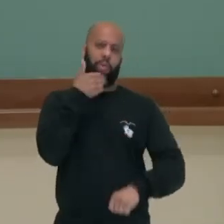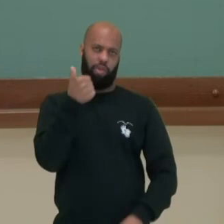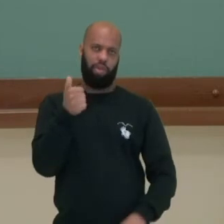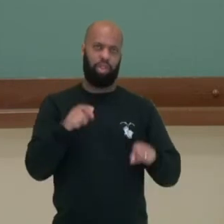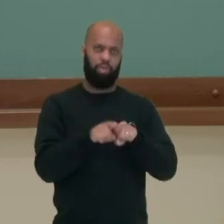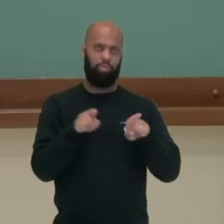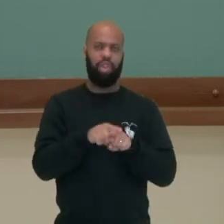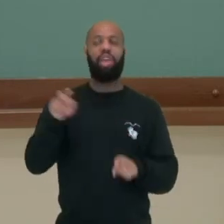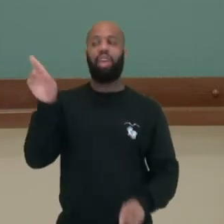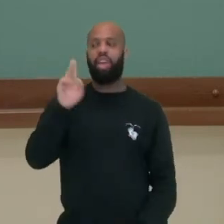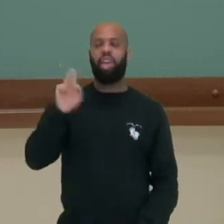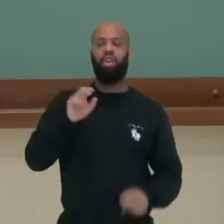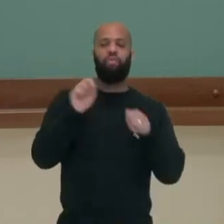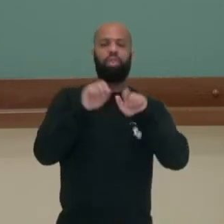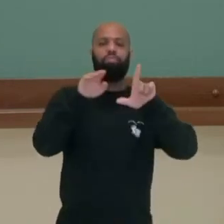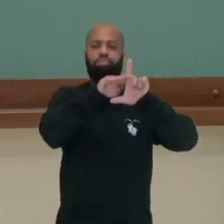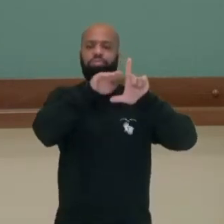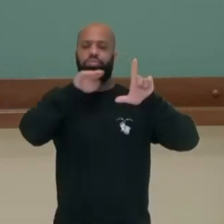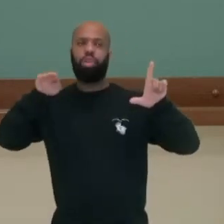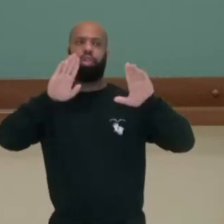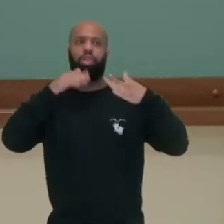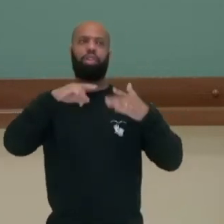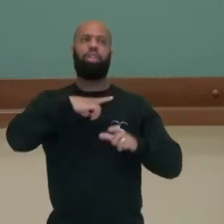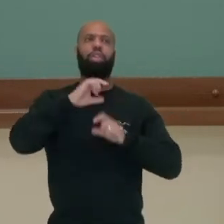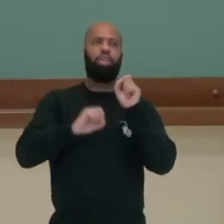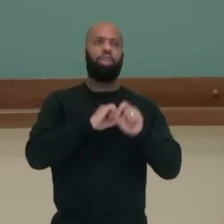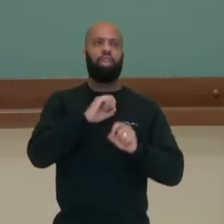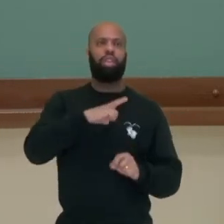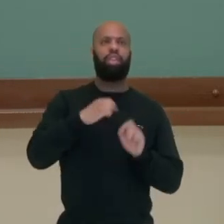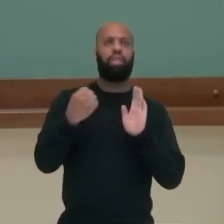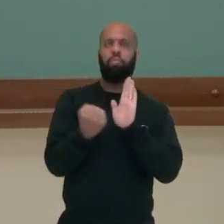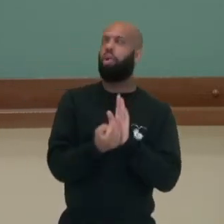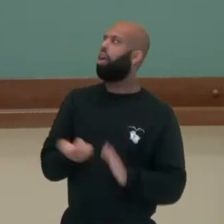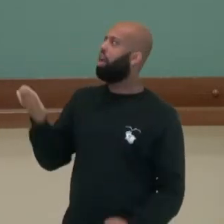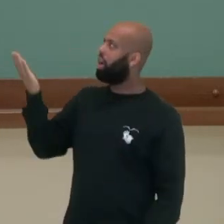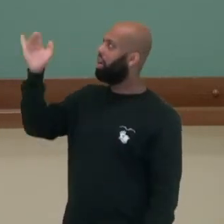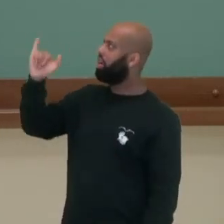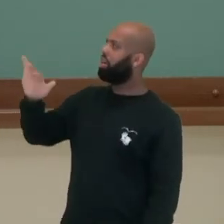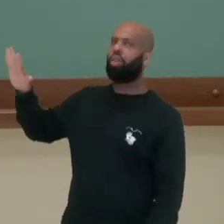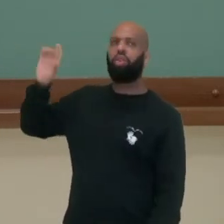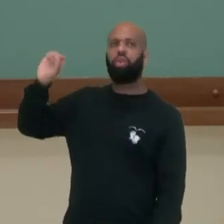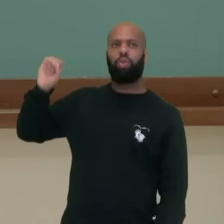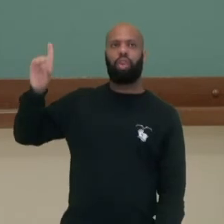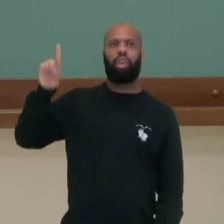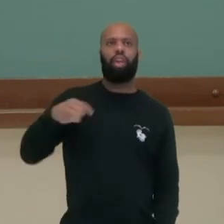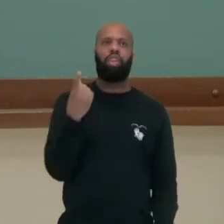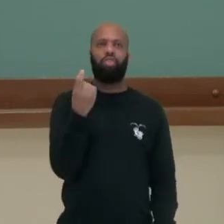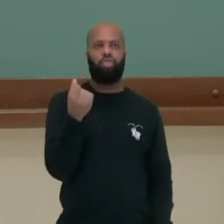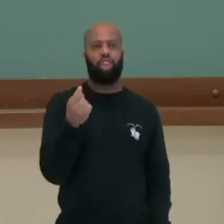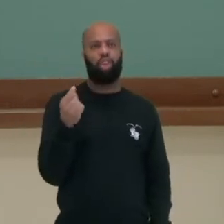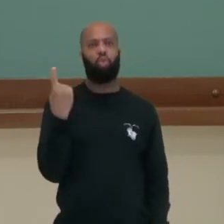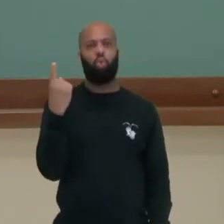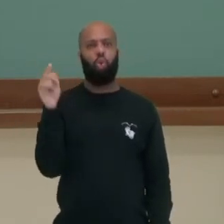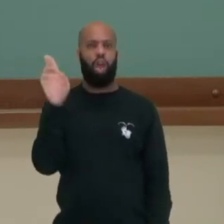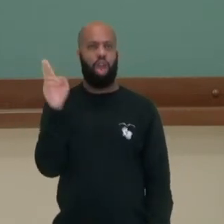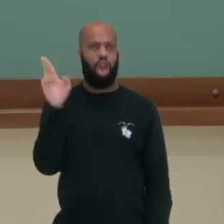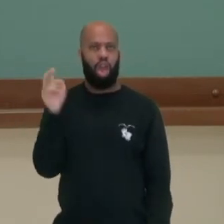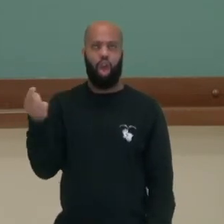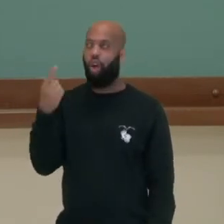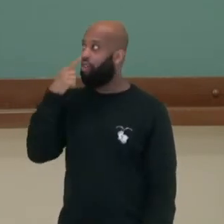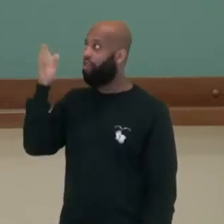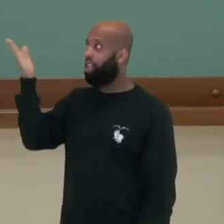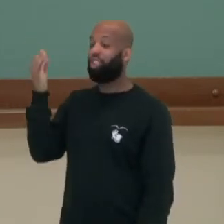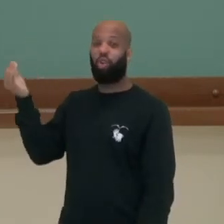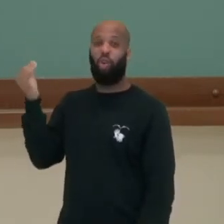a economia do Brasil. Aliás, como símbolo, as duas imagens do lado direito da sua tela, as cédulas de R$1, aí a cédula de